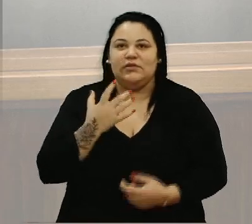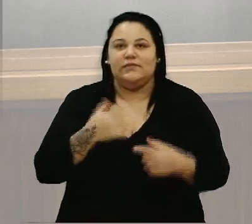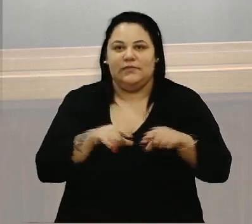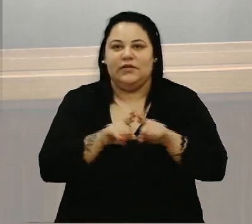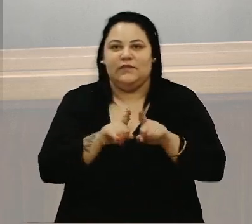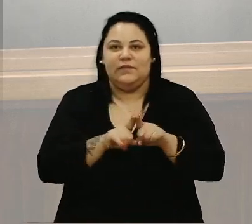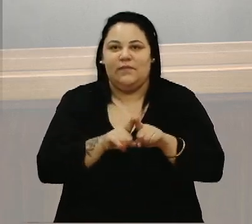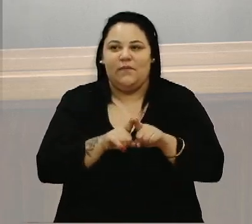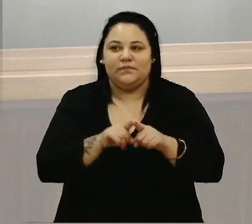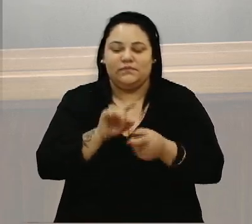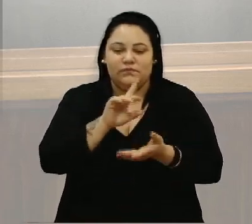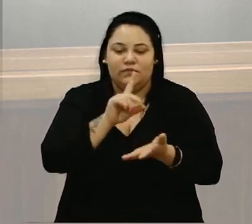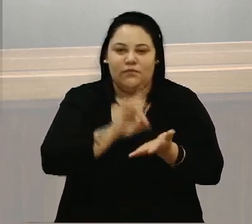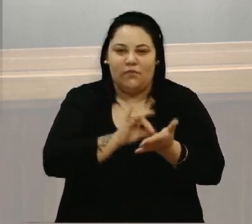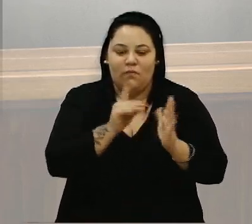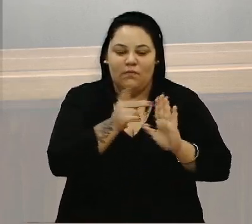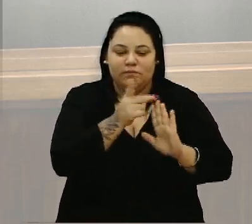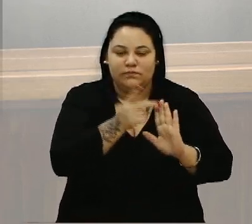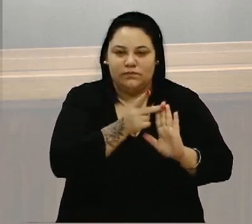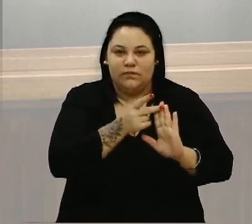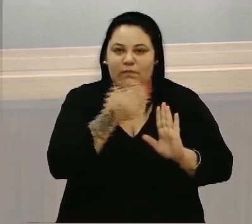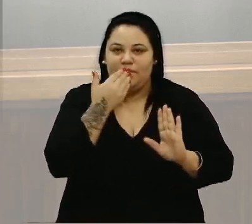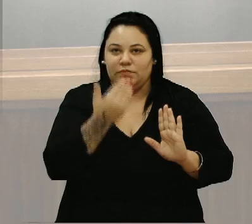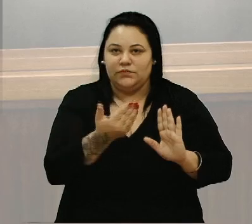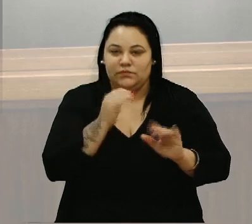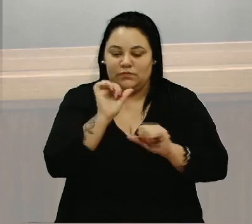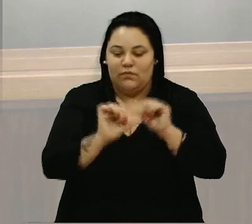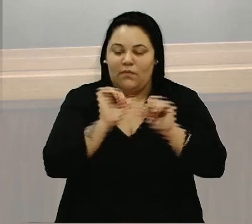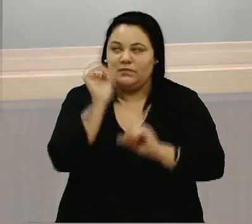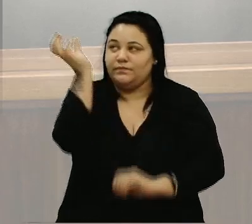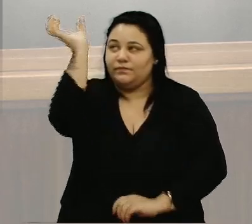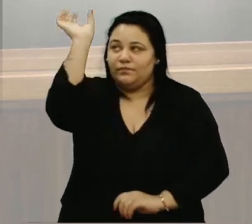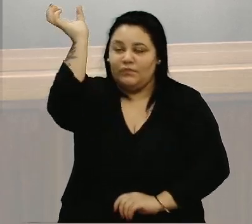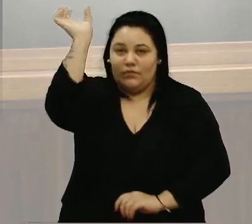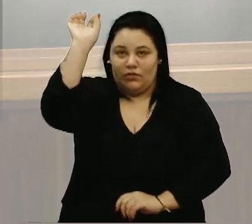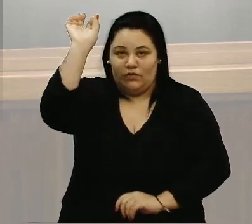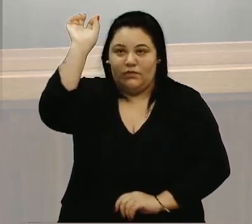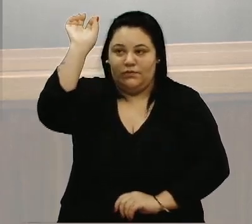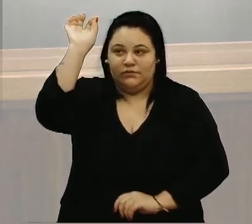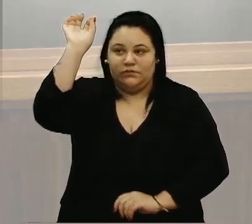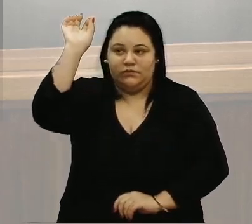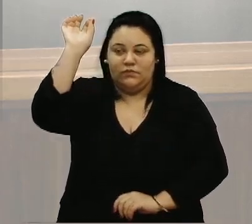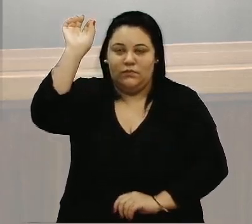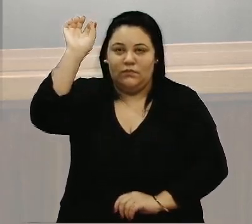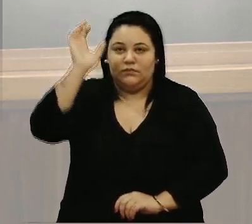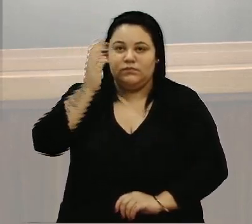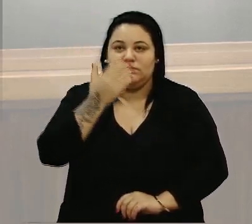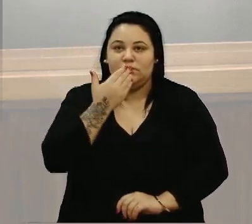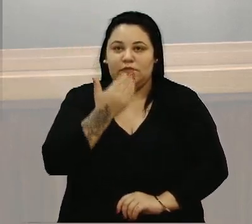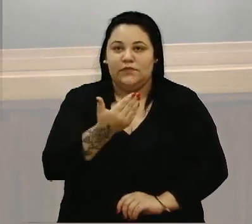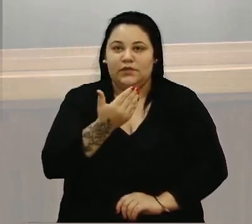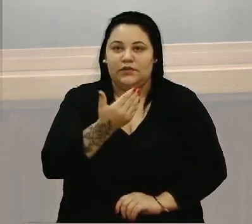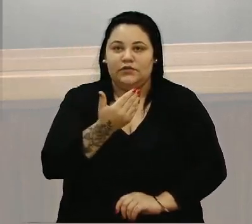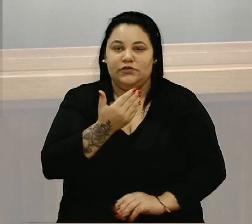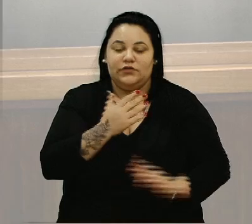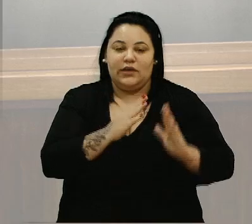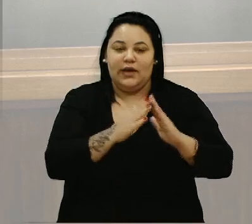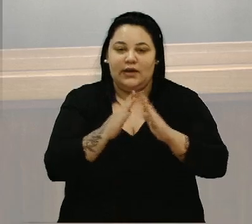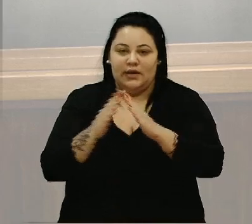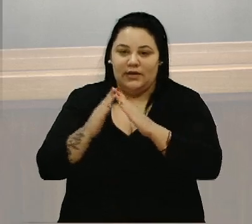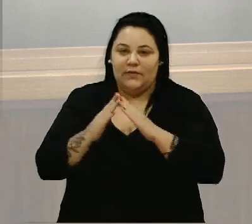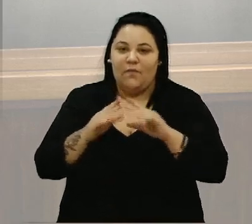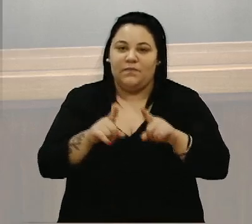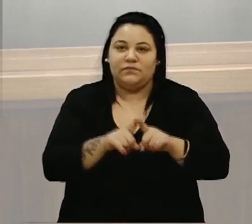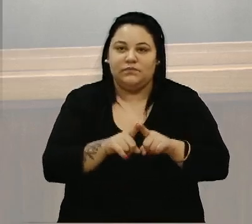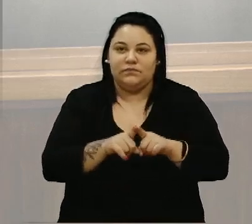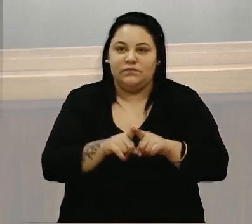protocolar os nossos pedidos de troca de lâmpada na frente de residências,